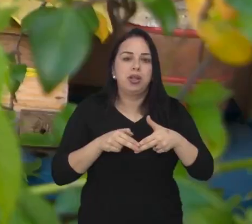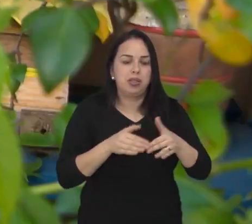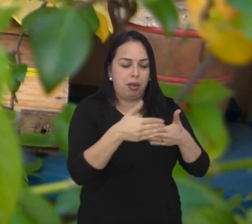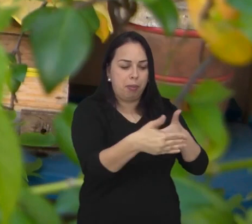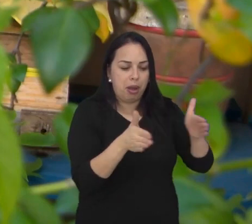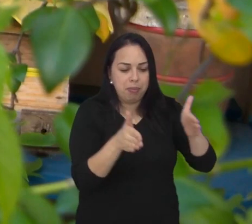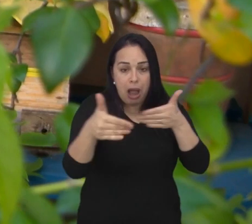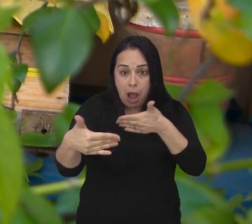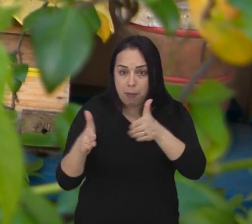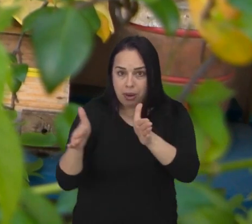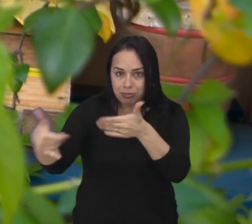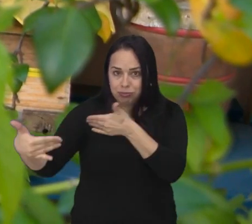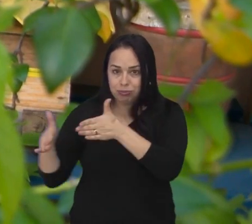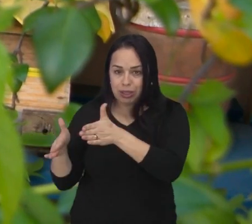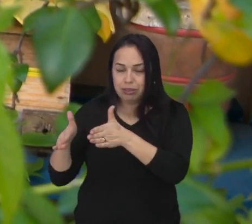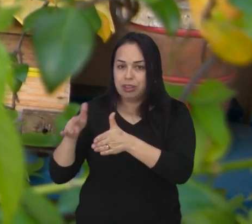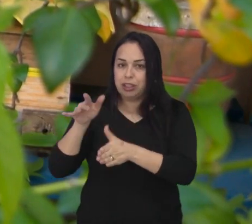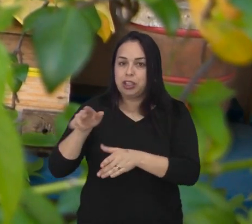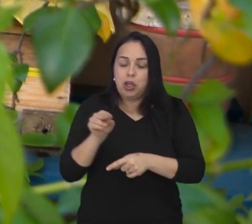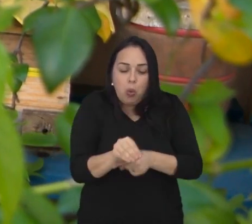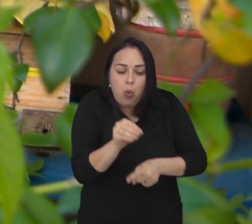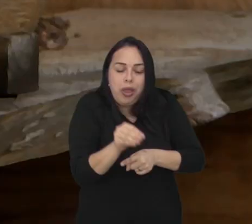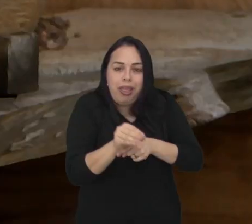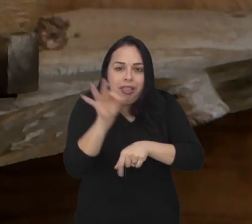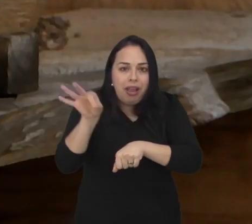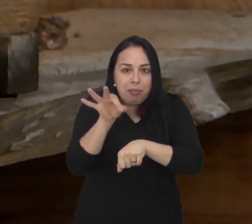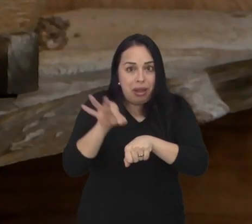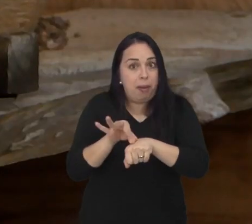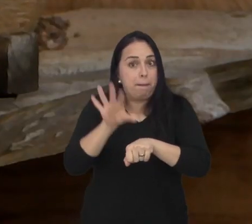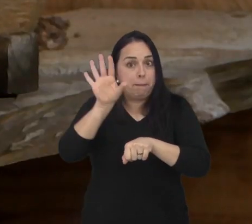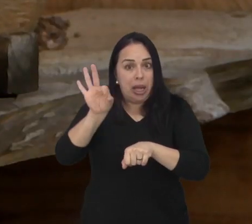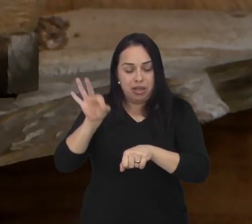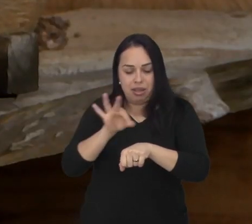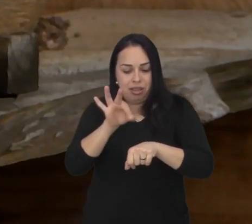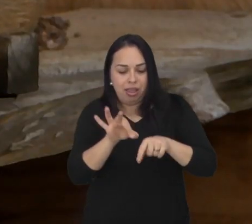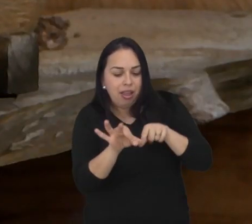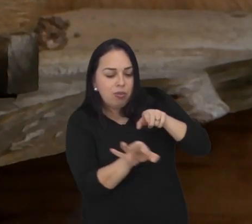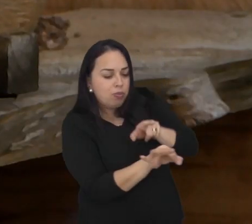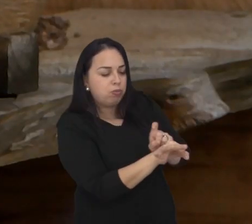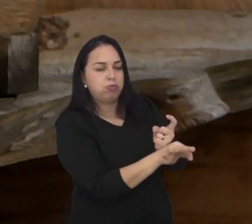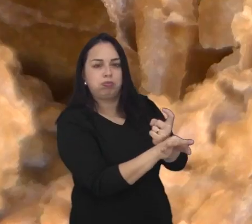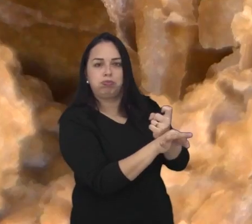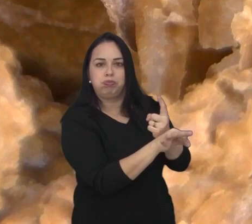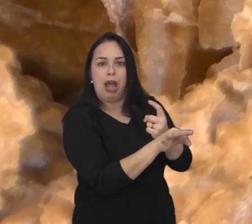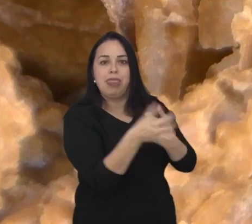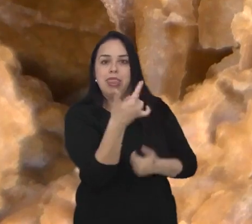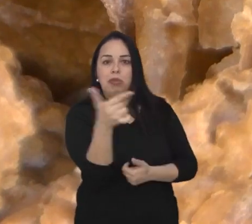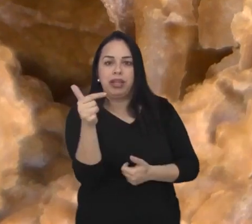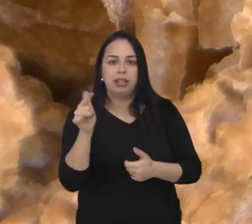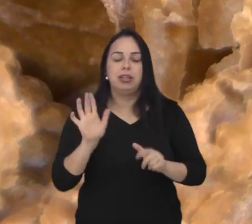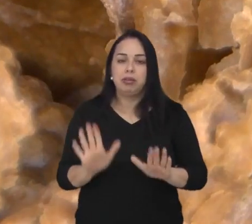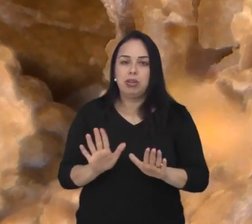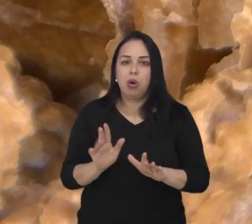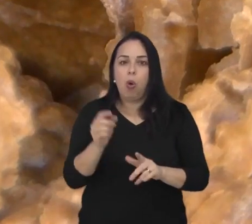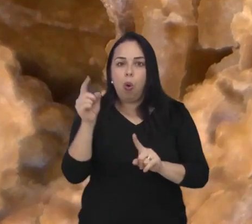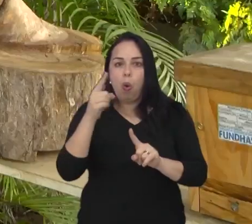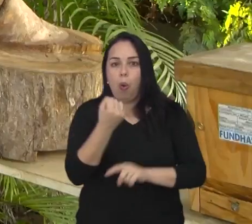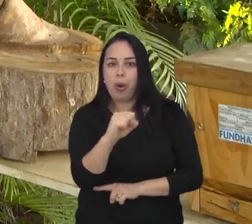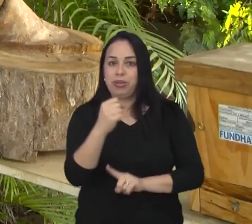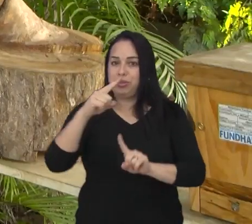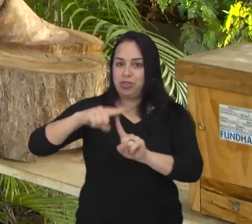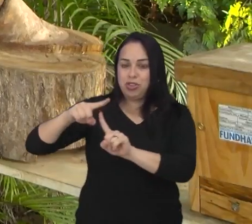extinção. Nesse melipolinário, um espaço voltado para a criação de abelhas sem ferrão, são 8 espécies